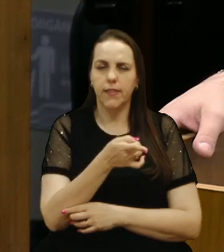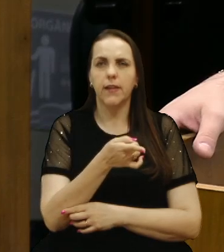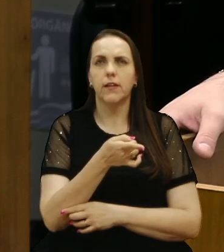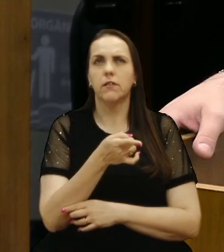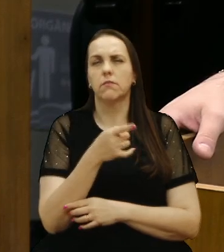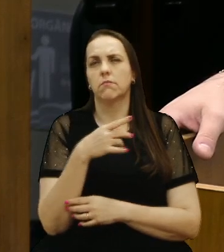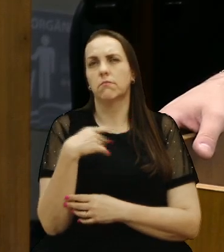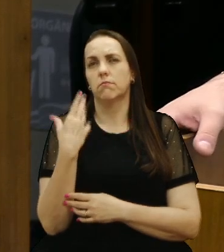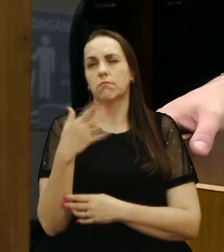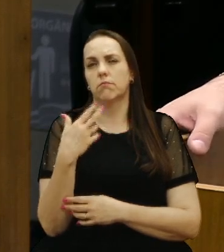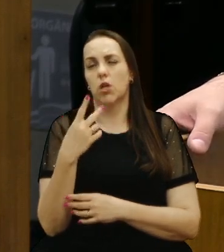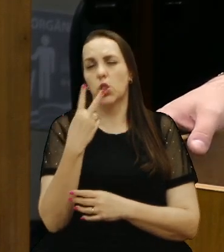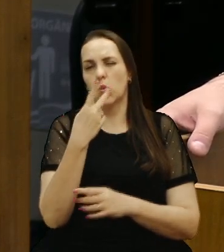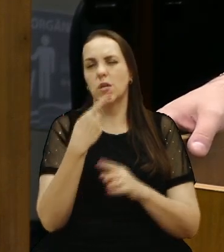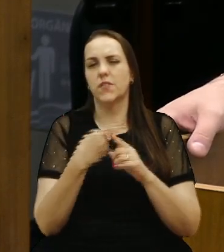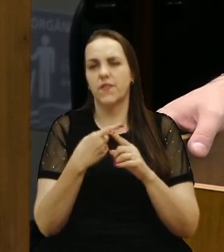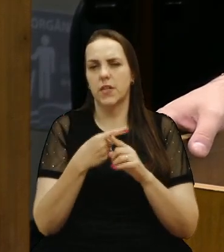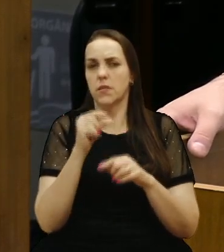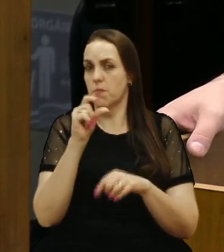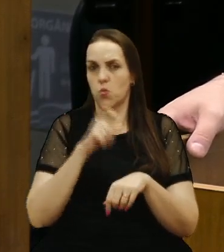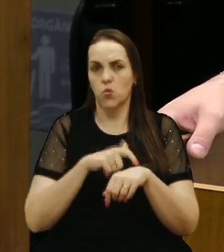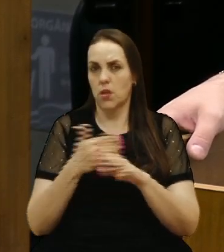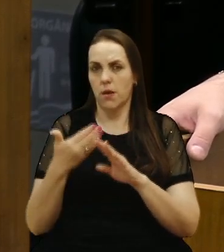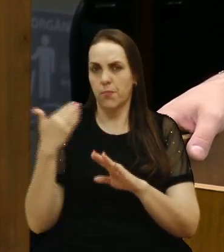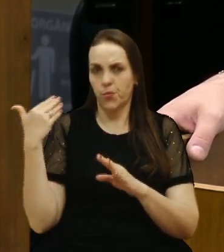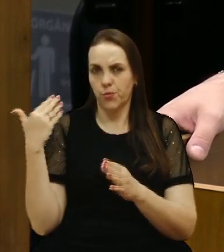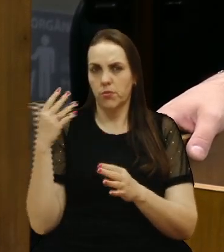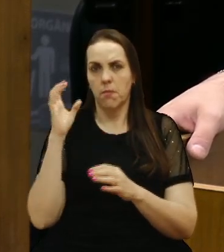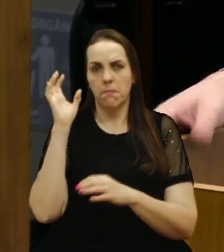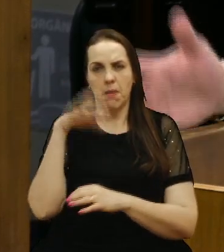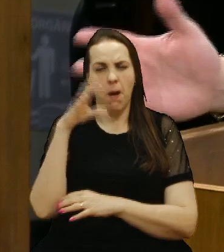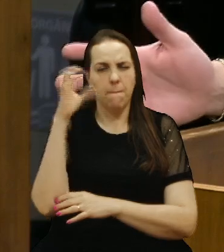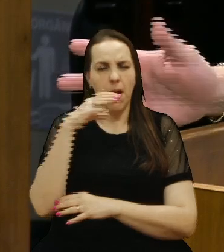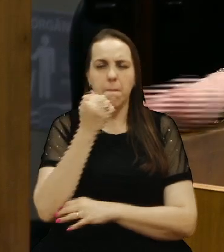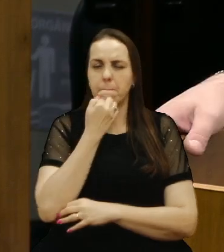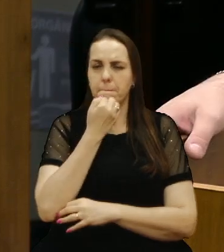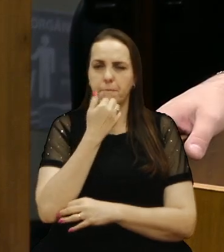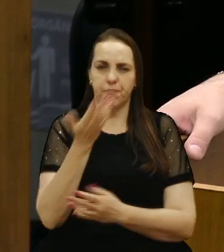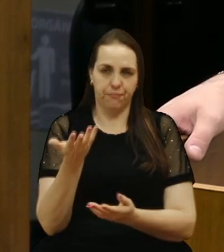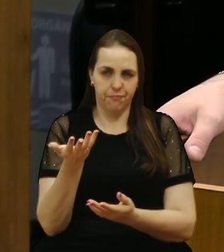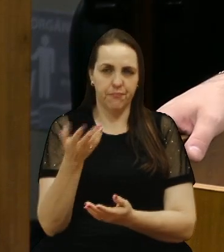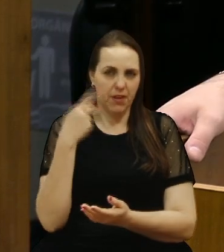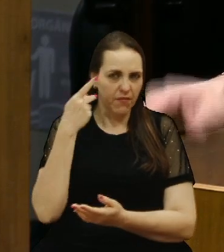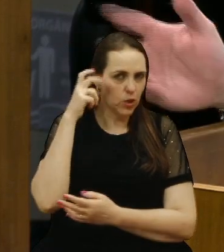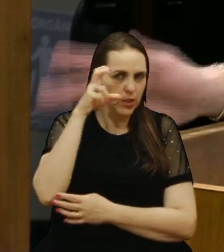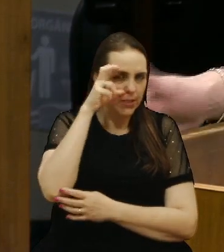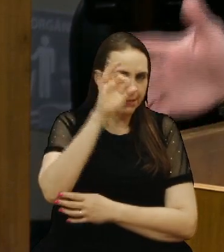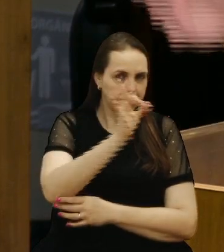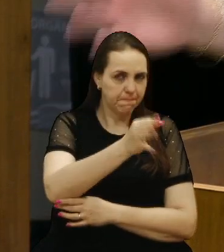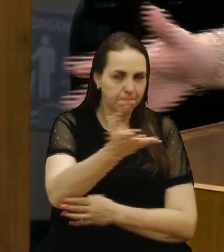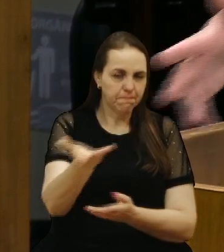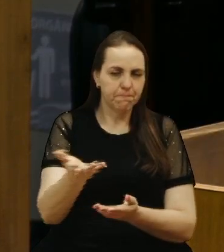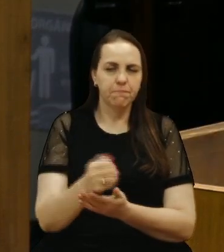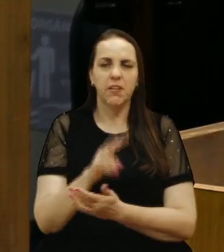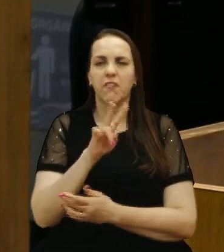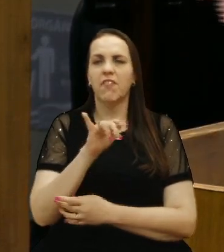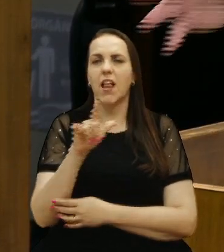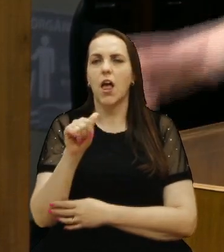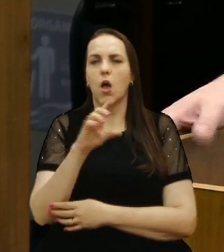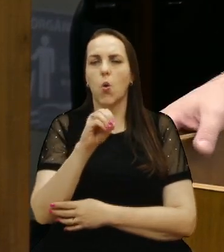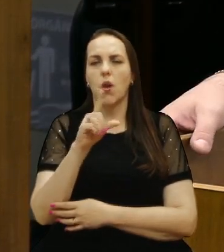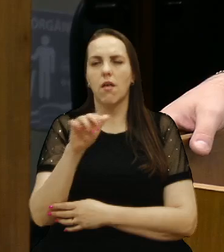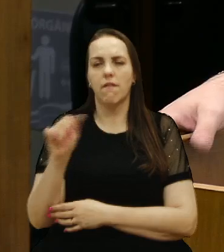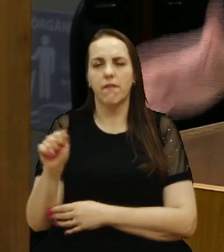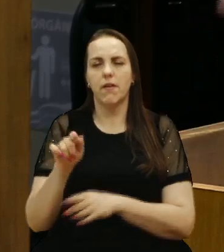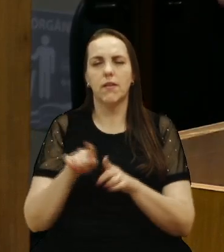de 2 vezes recentemente, né, vereadora Sandra? Vereador Fantinel, a região, Vila Oliva, Vila Seca, mas